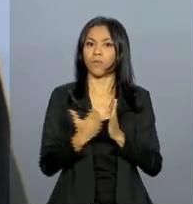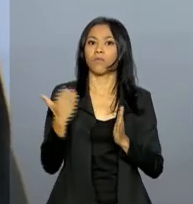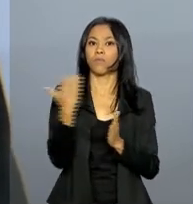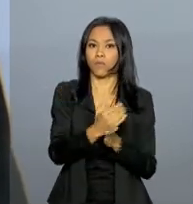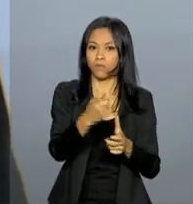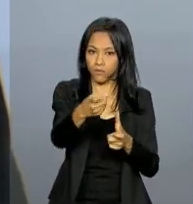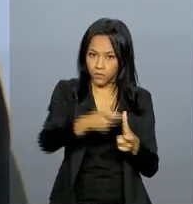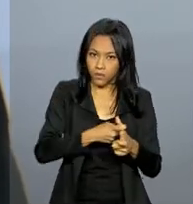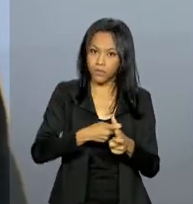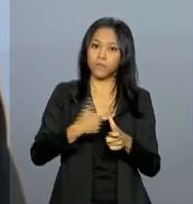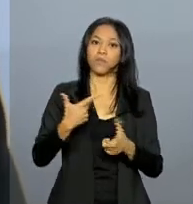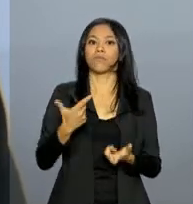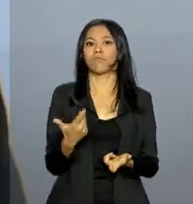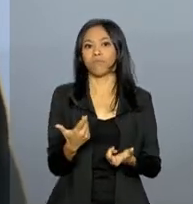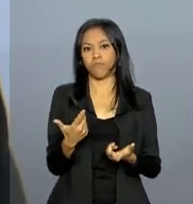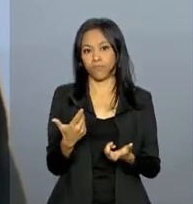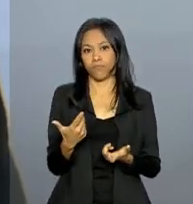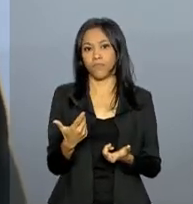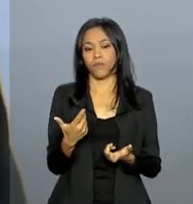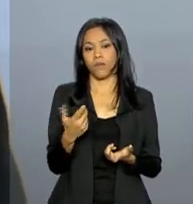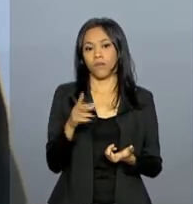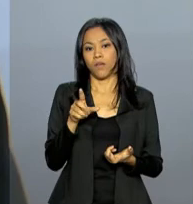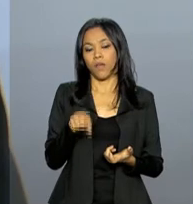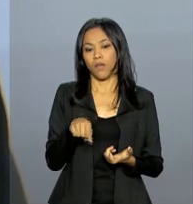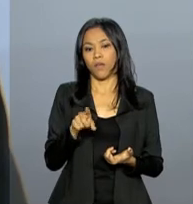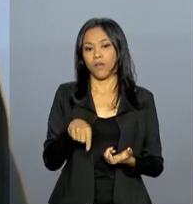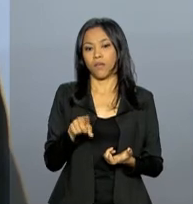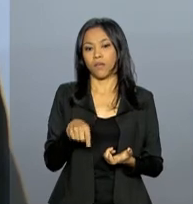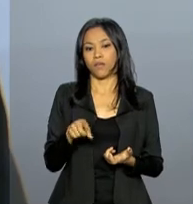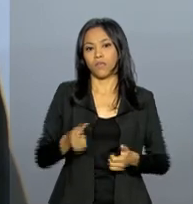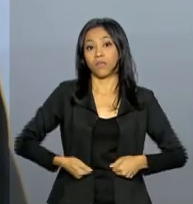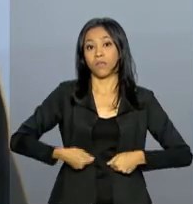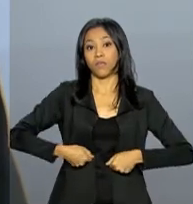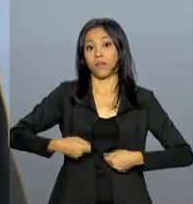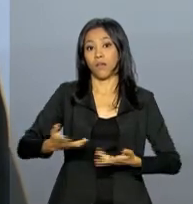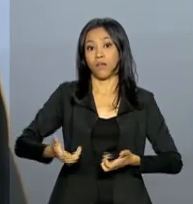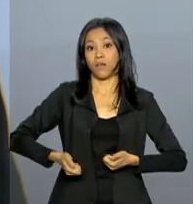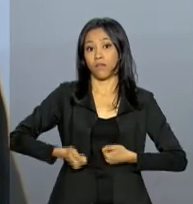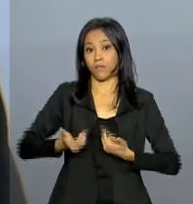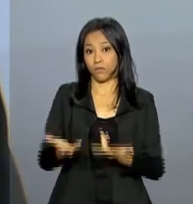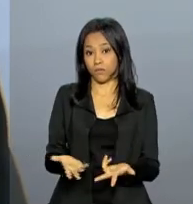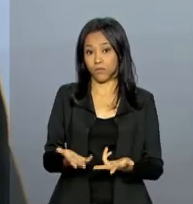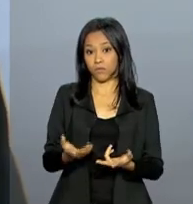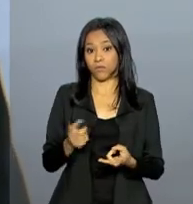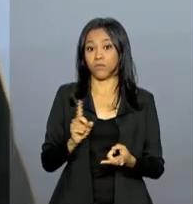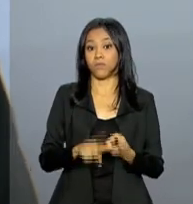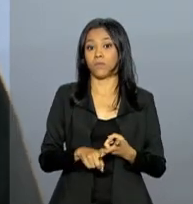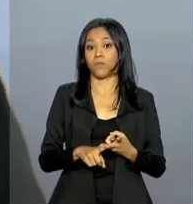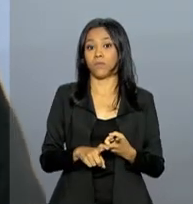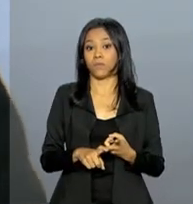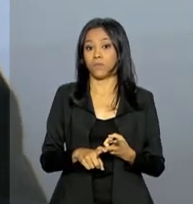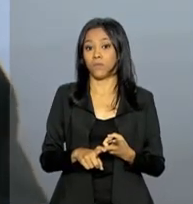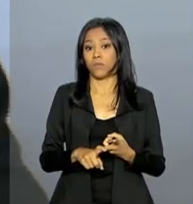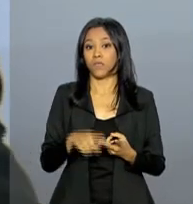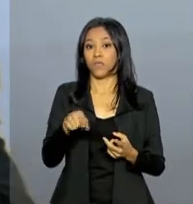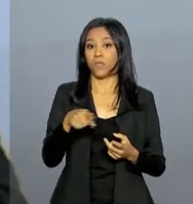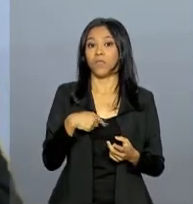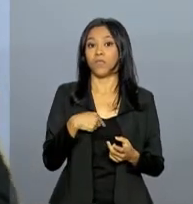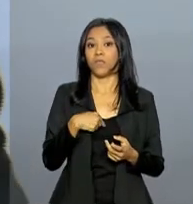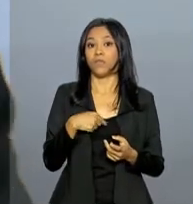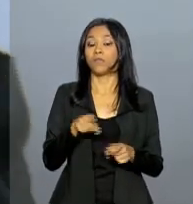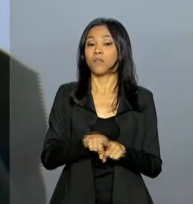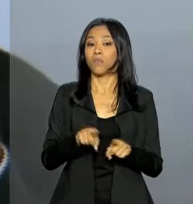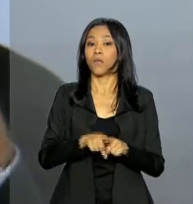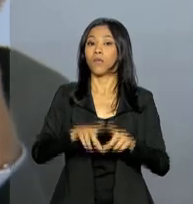é o melhor ponto agora é foi basicamente despesa dois pontos percentuais com pensar qual é respeitosamente é